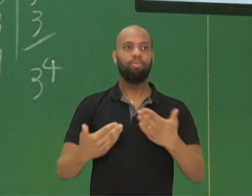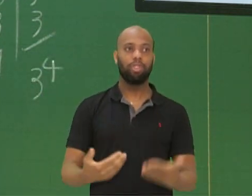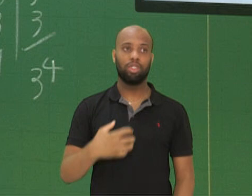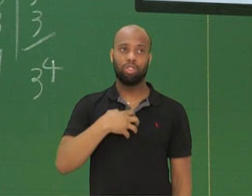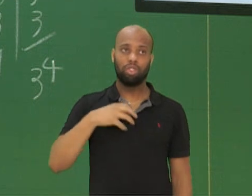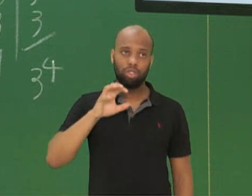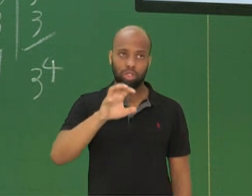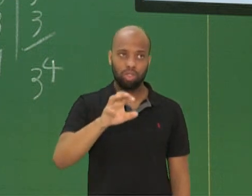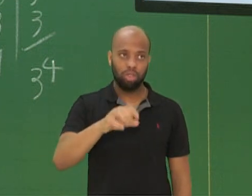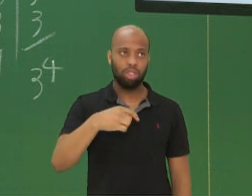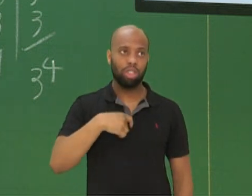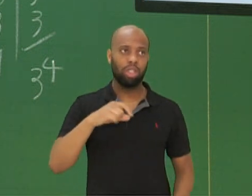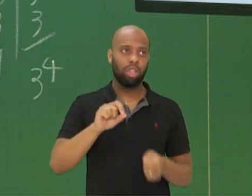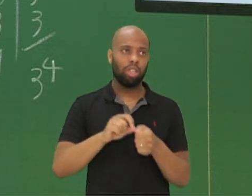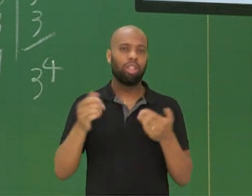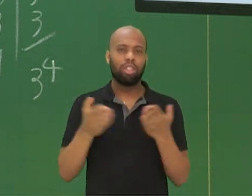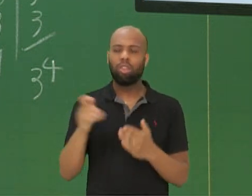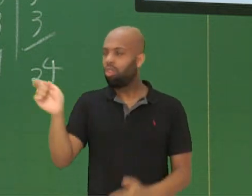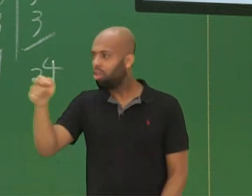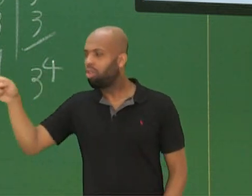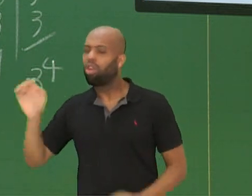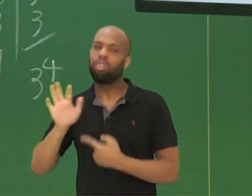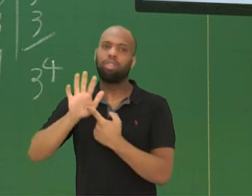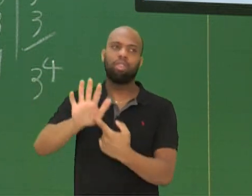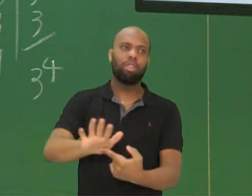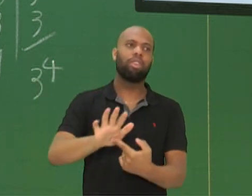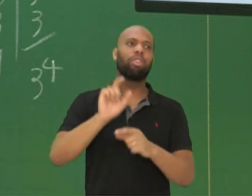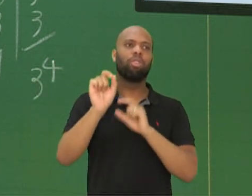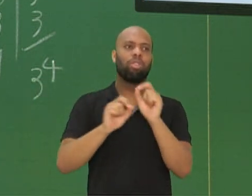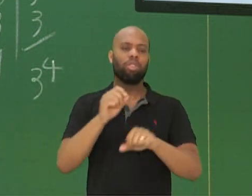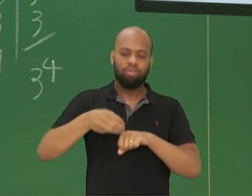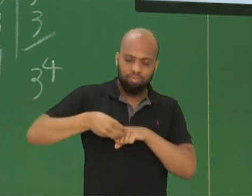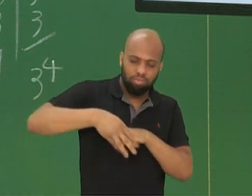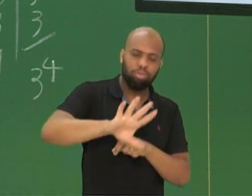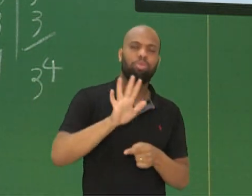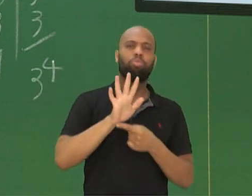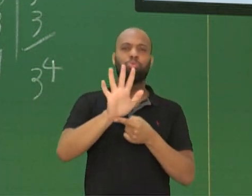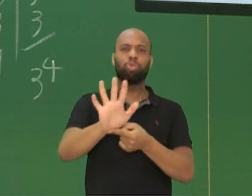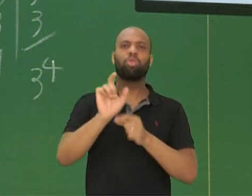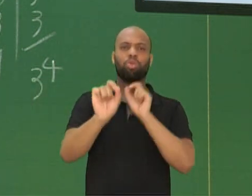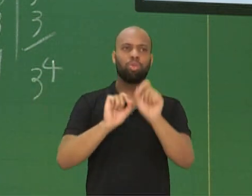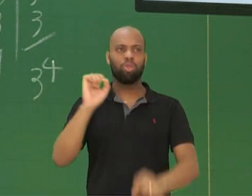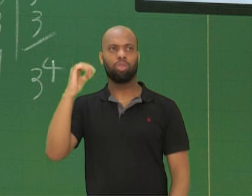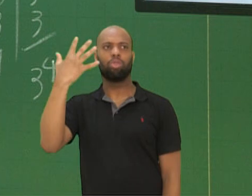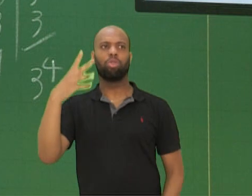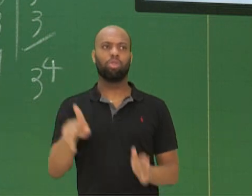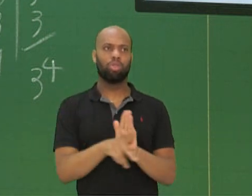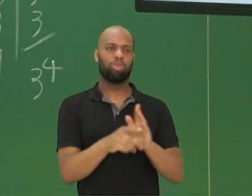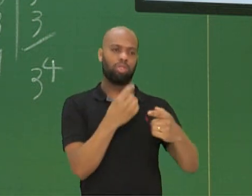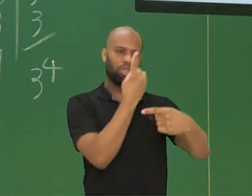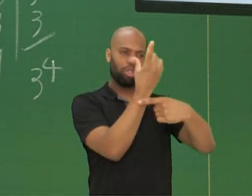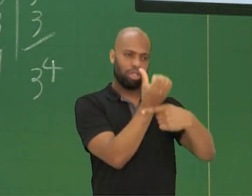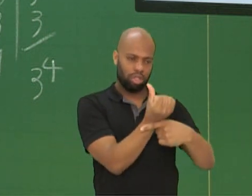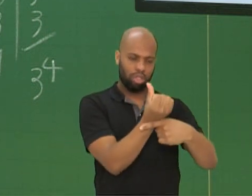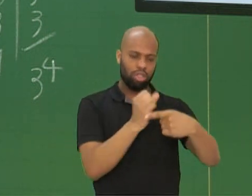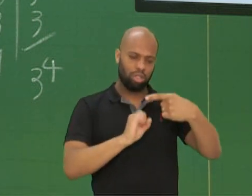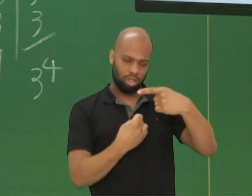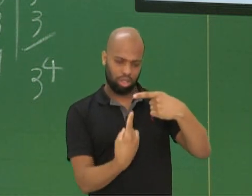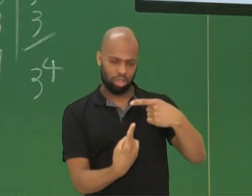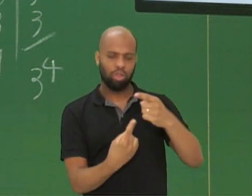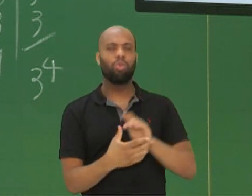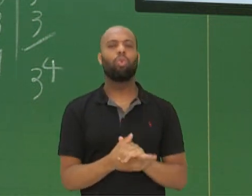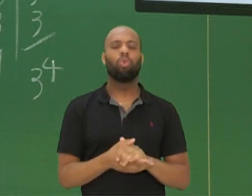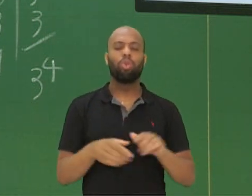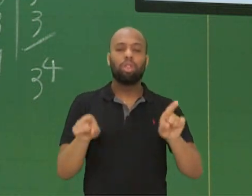expoente. Aplicando a propriedade. Isso tudo aqui não é a solução do exercício, não, né? Isso aqui é só a